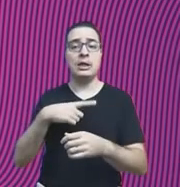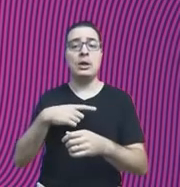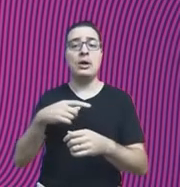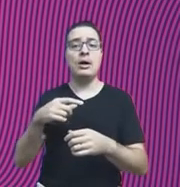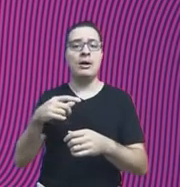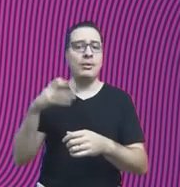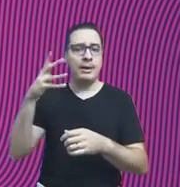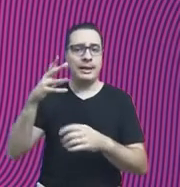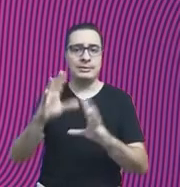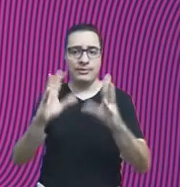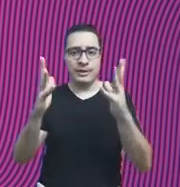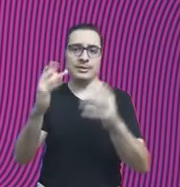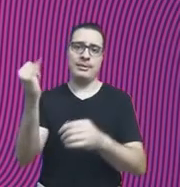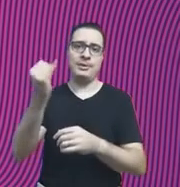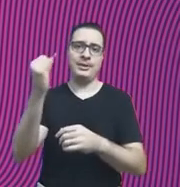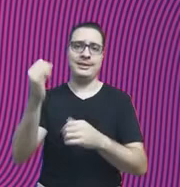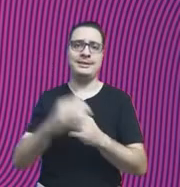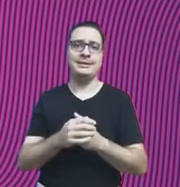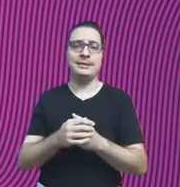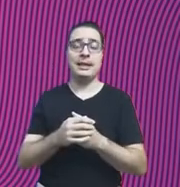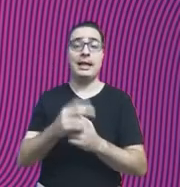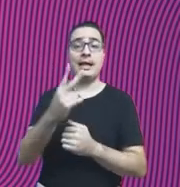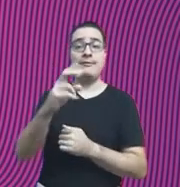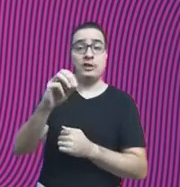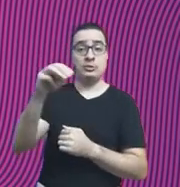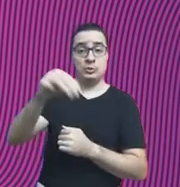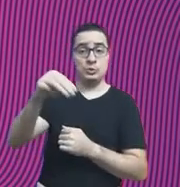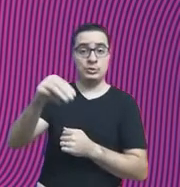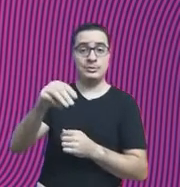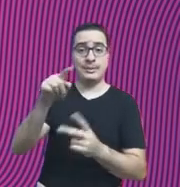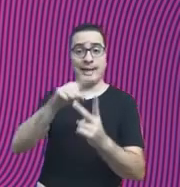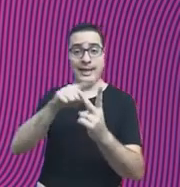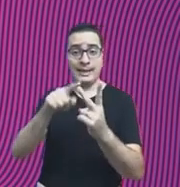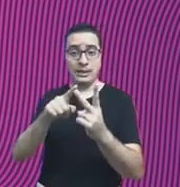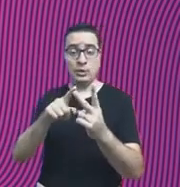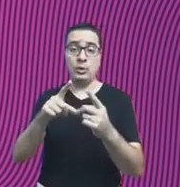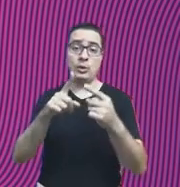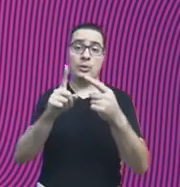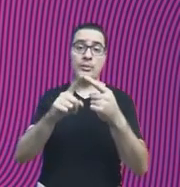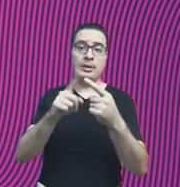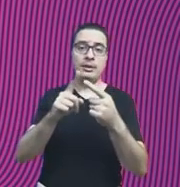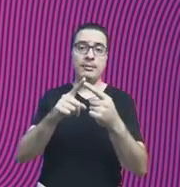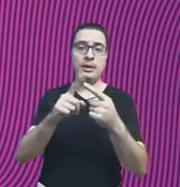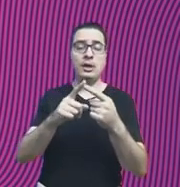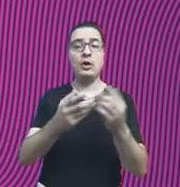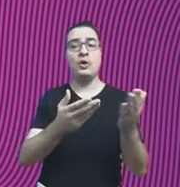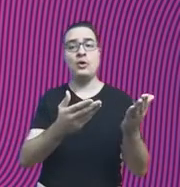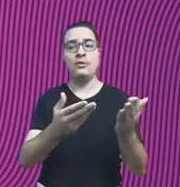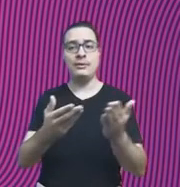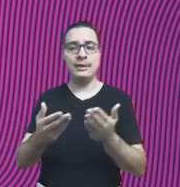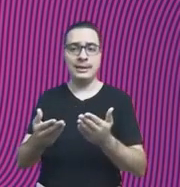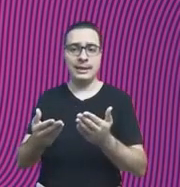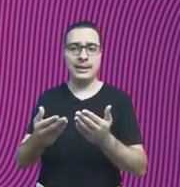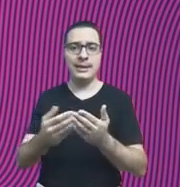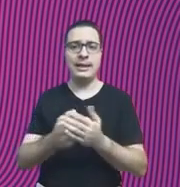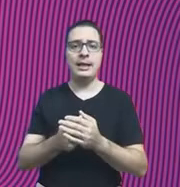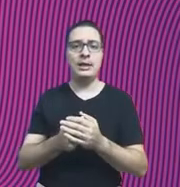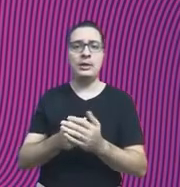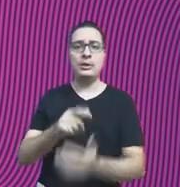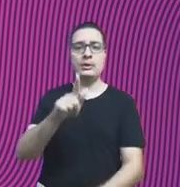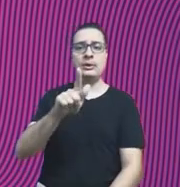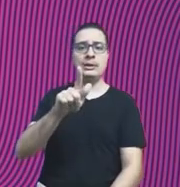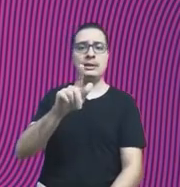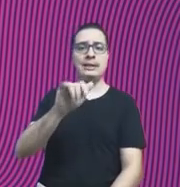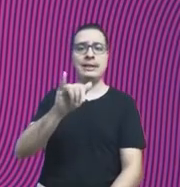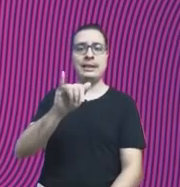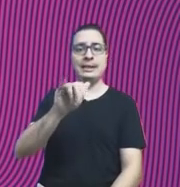de importante. São 20 minutos para cada um. O primeiro que eu queria convidar é o Guilherme Rummel, que é